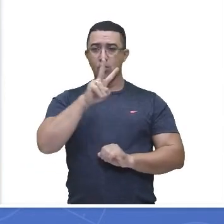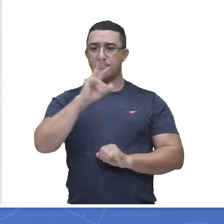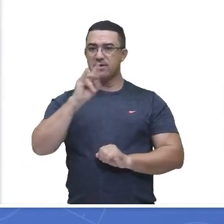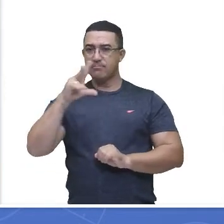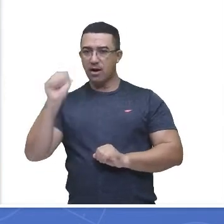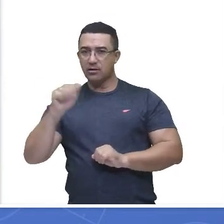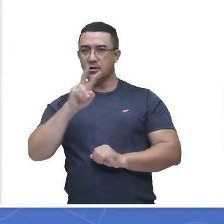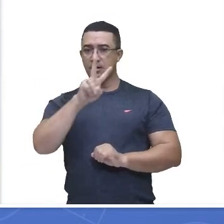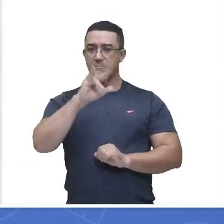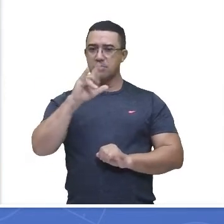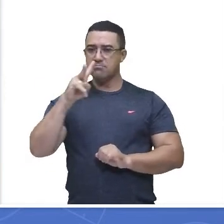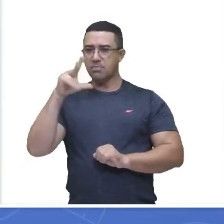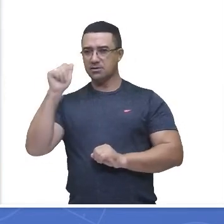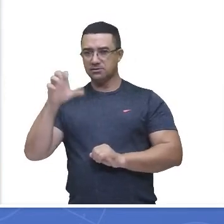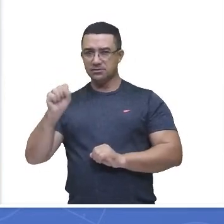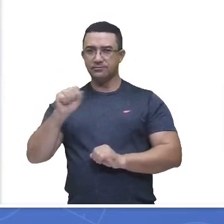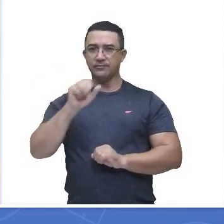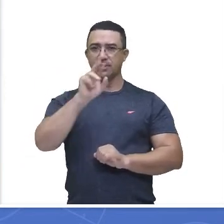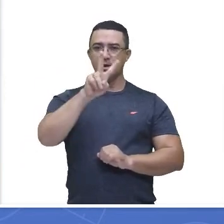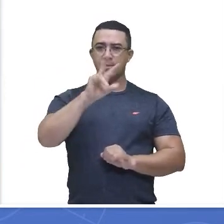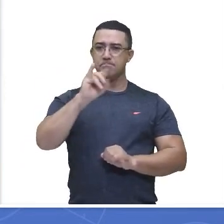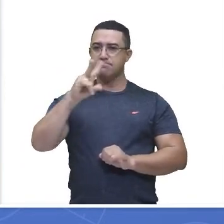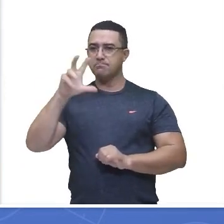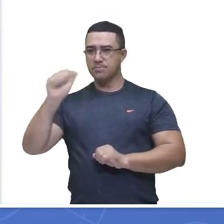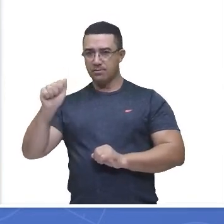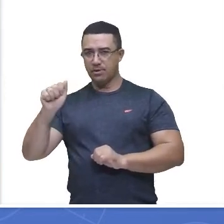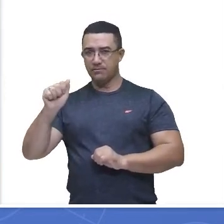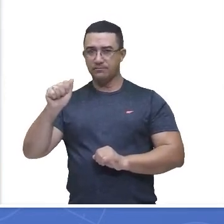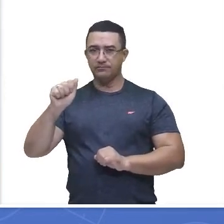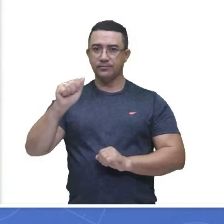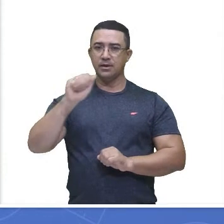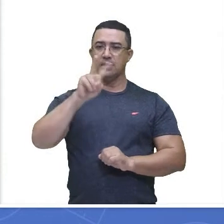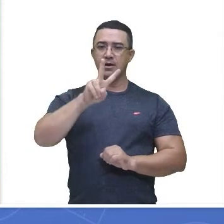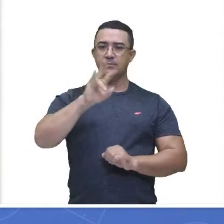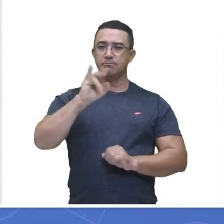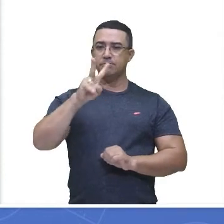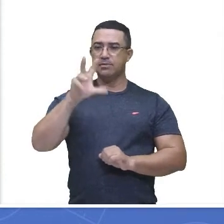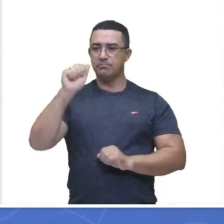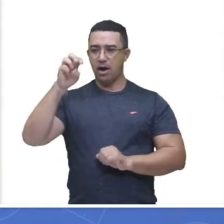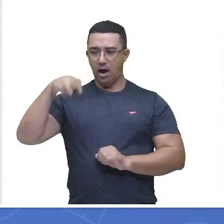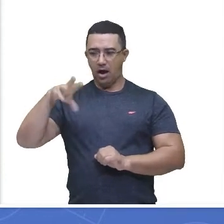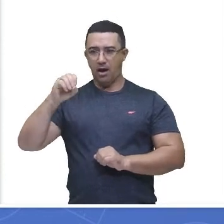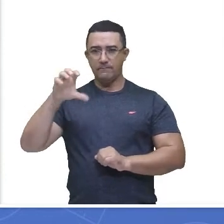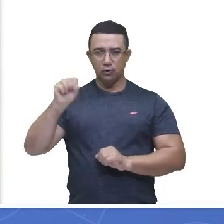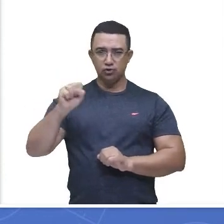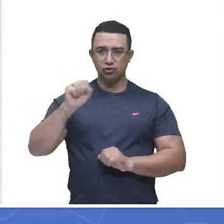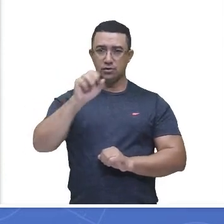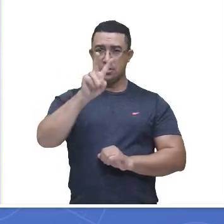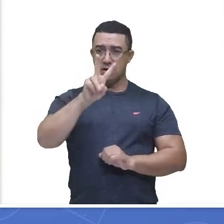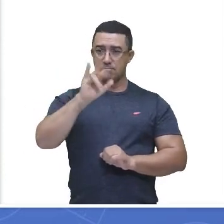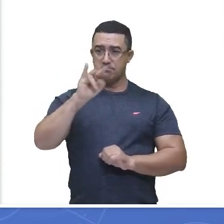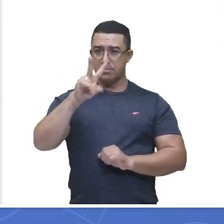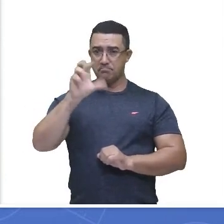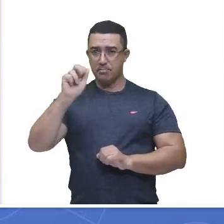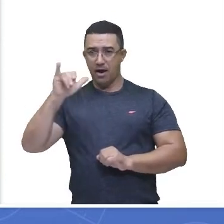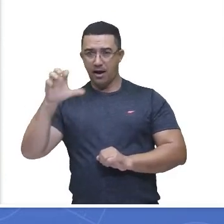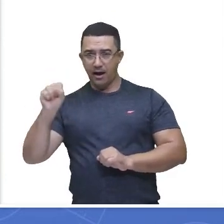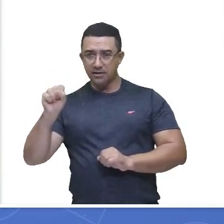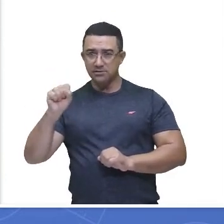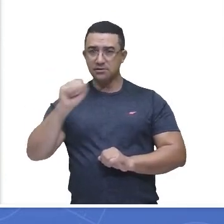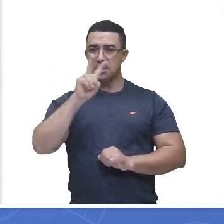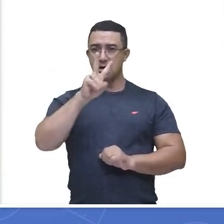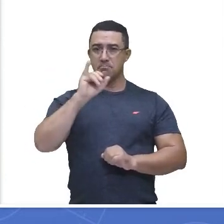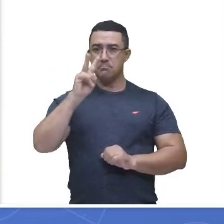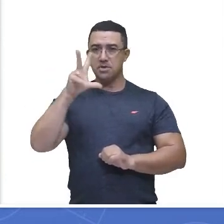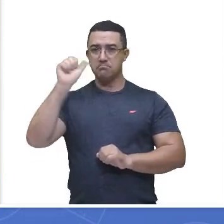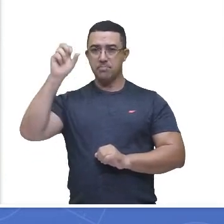tu bibas, que ele, ella ou usted biba, que nosotros bibamos, que vosotros bibais,